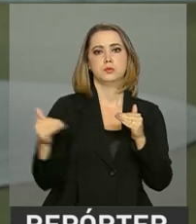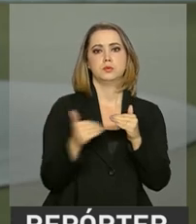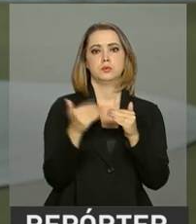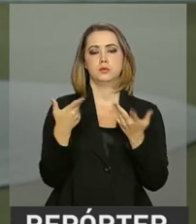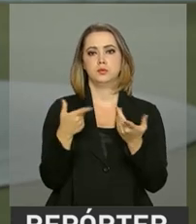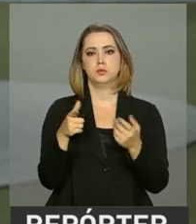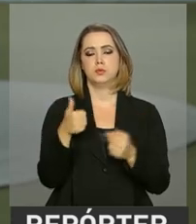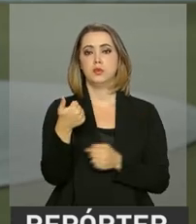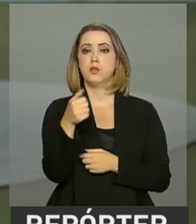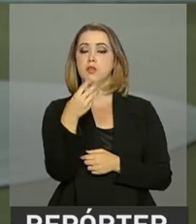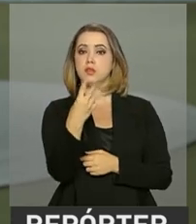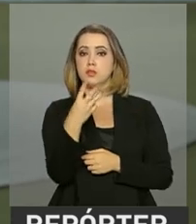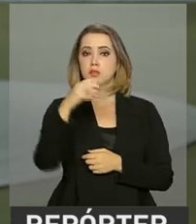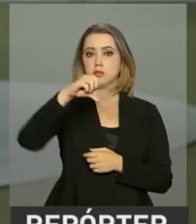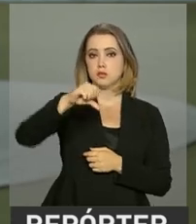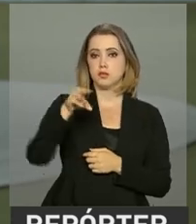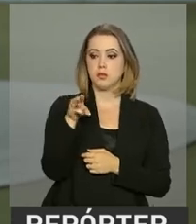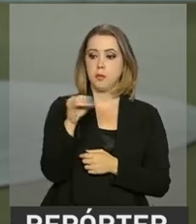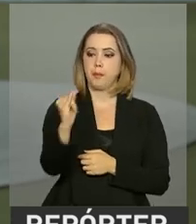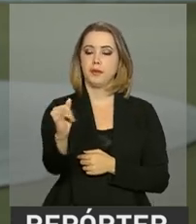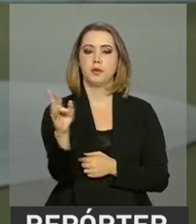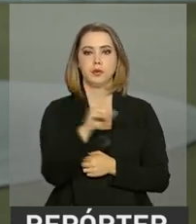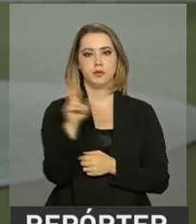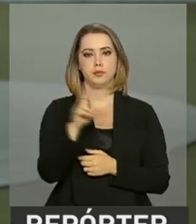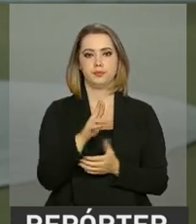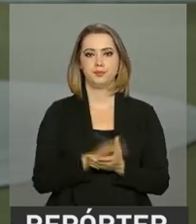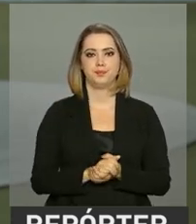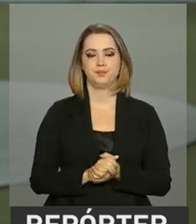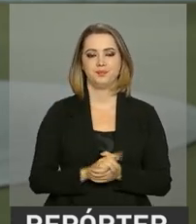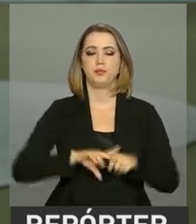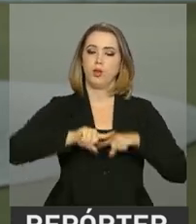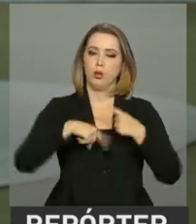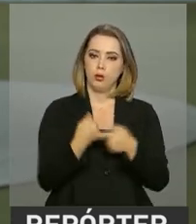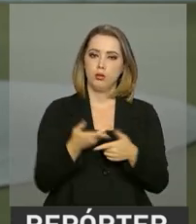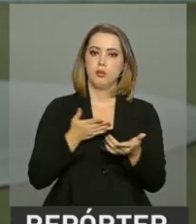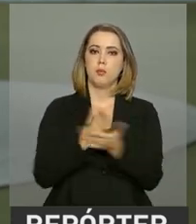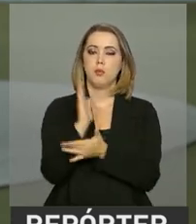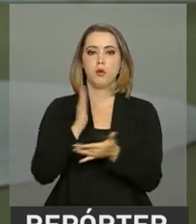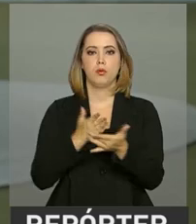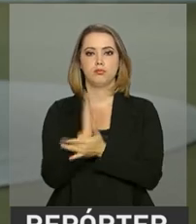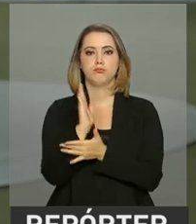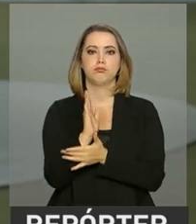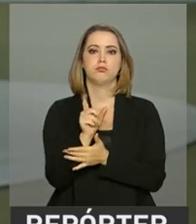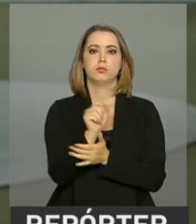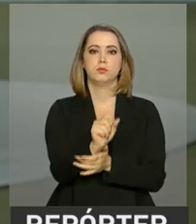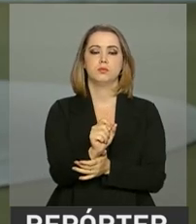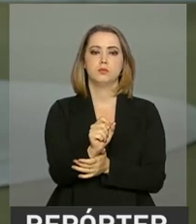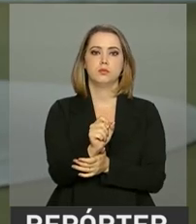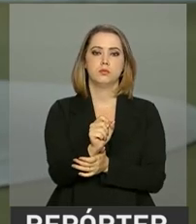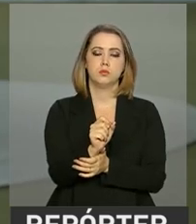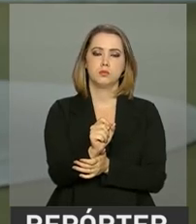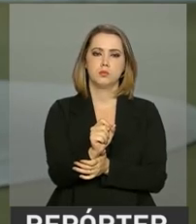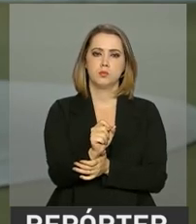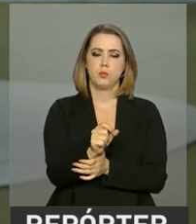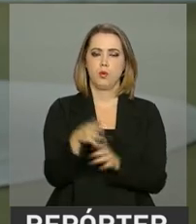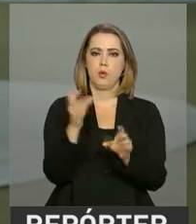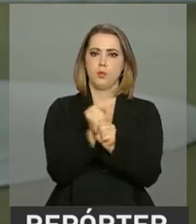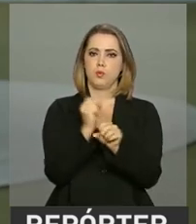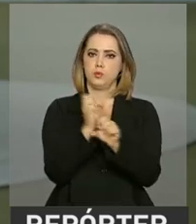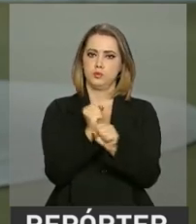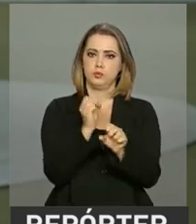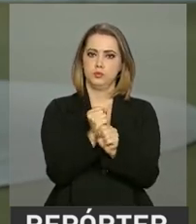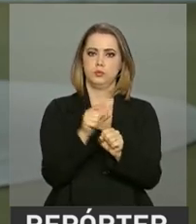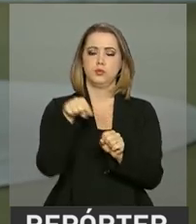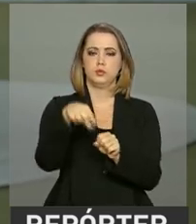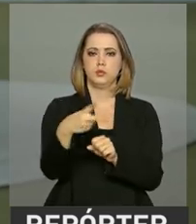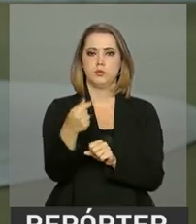de R$ 139 bilhões de reais. Depois de aprovado na Comissão Mista de Orçamento, o orçamento de